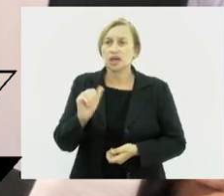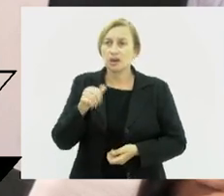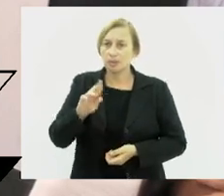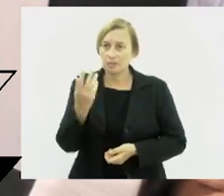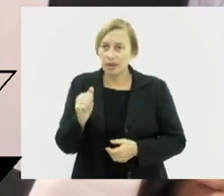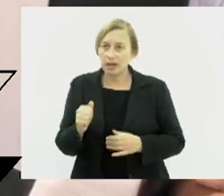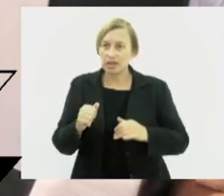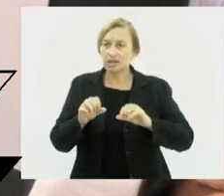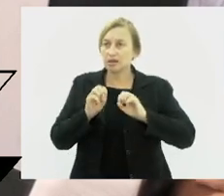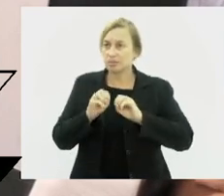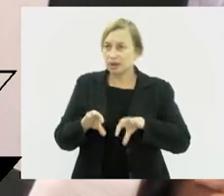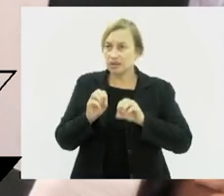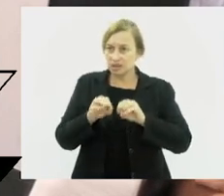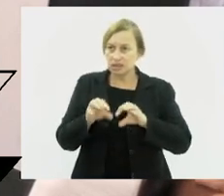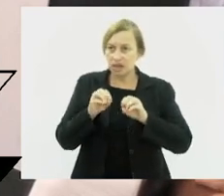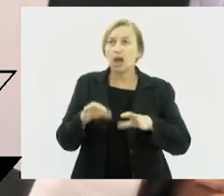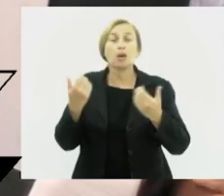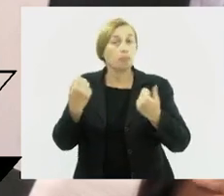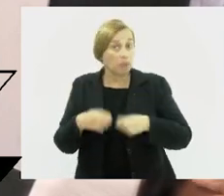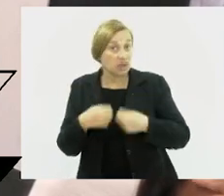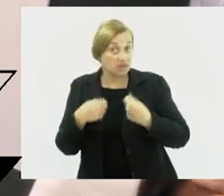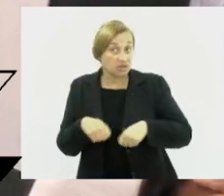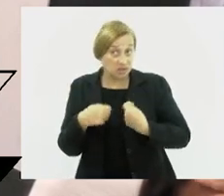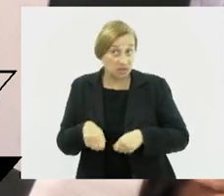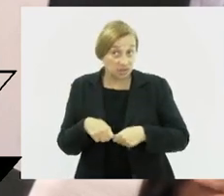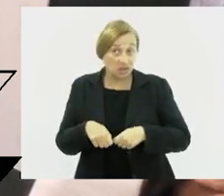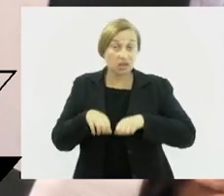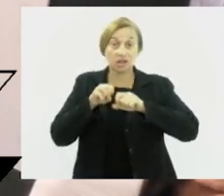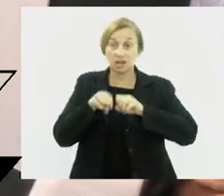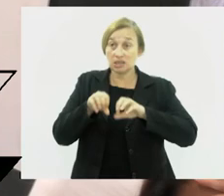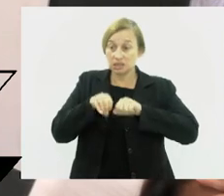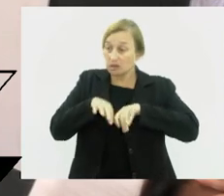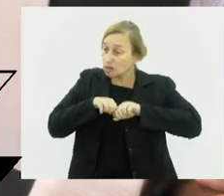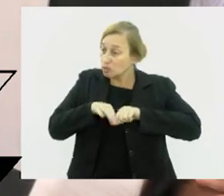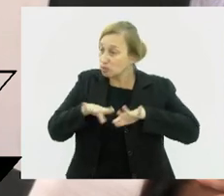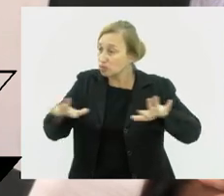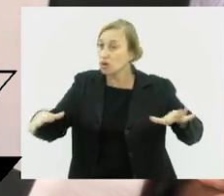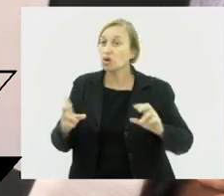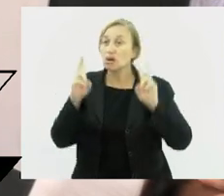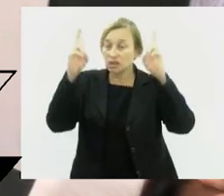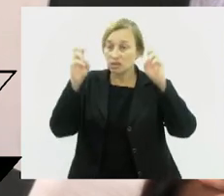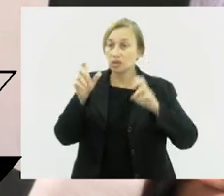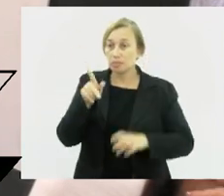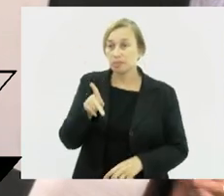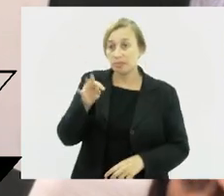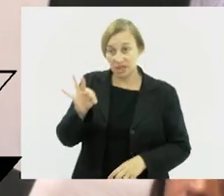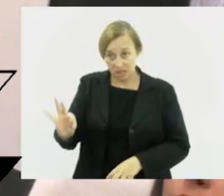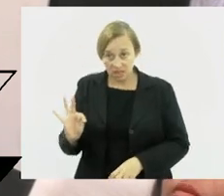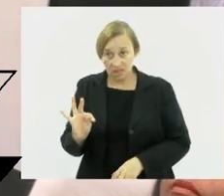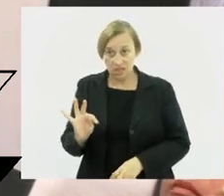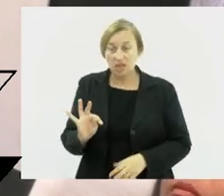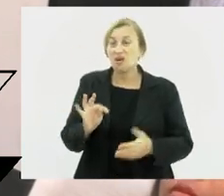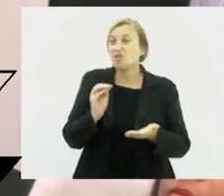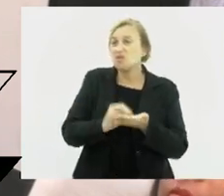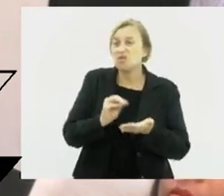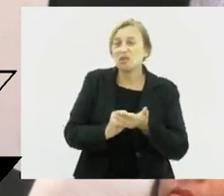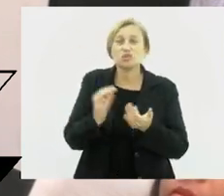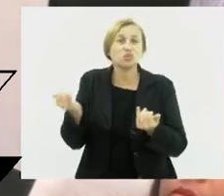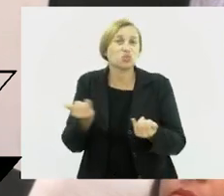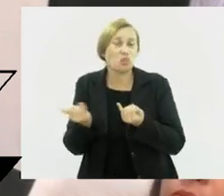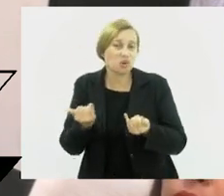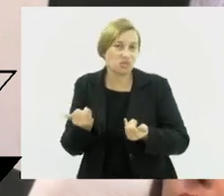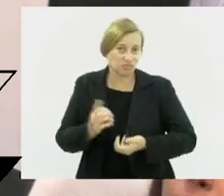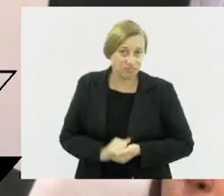educativa. Precisa de uma campanha educativa maciça sobre essa questão do pitbull. Tem muita desinformação,